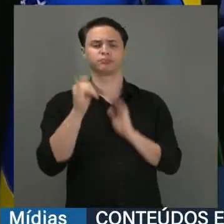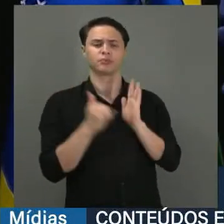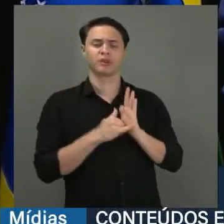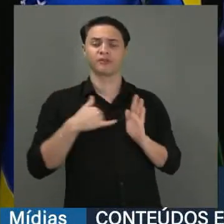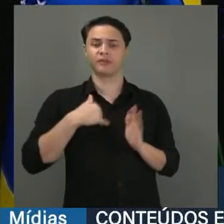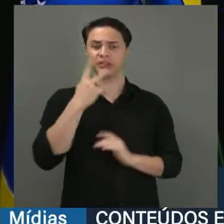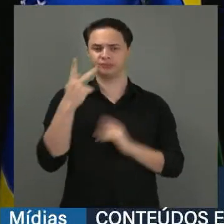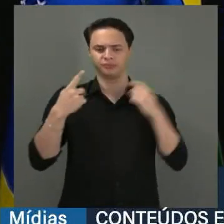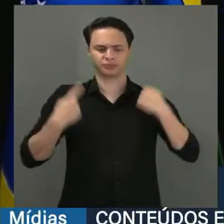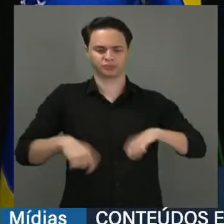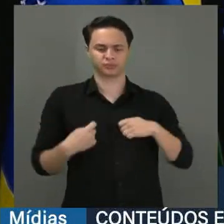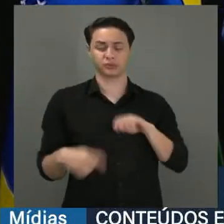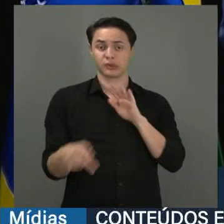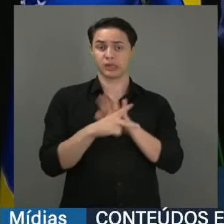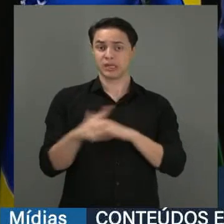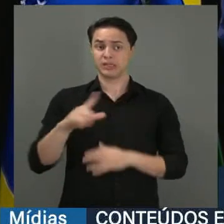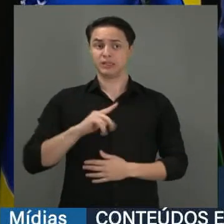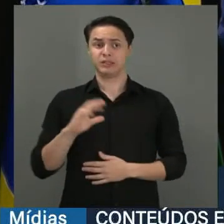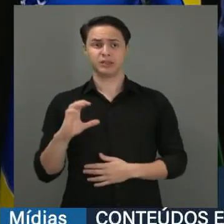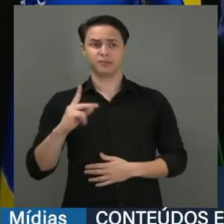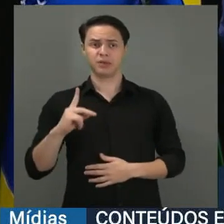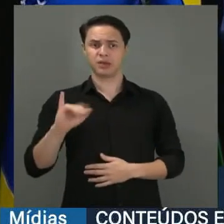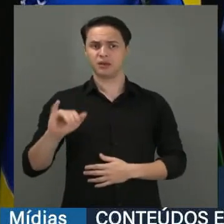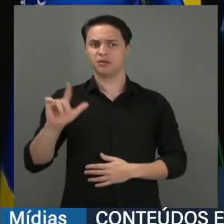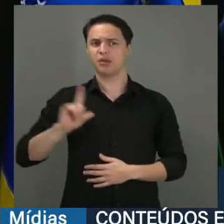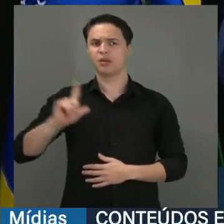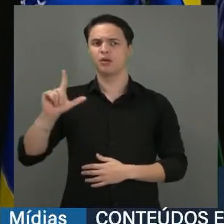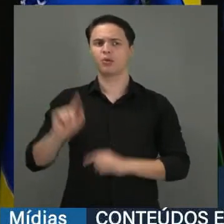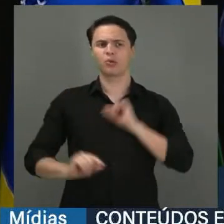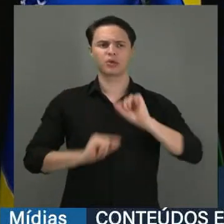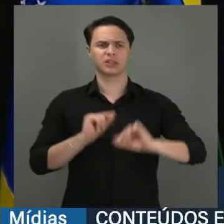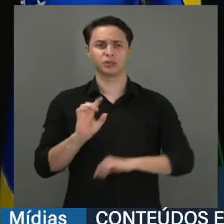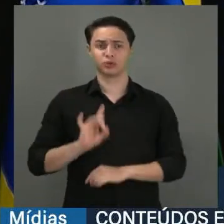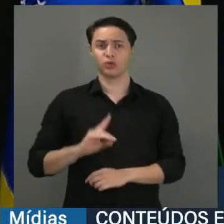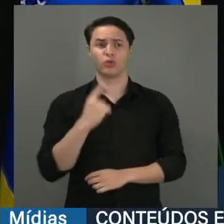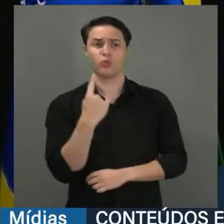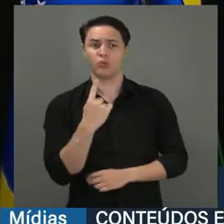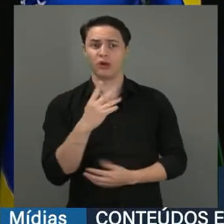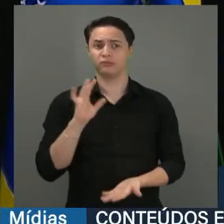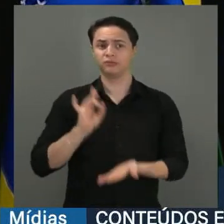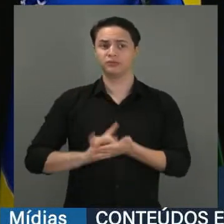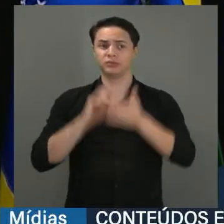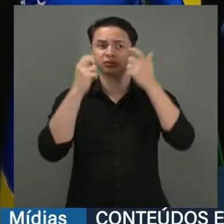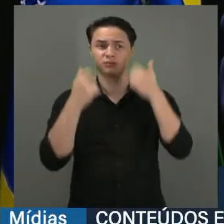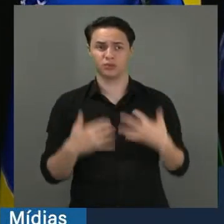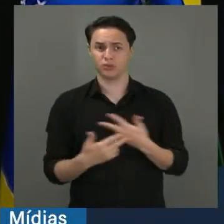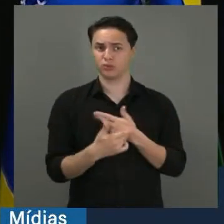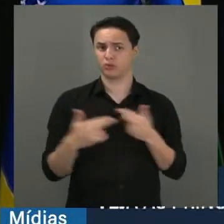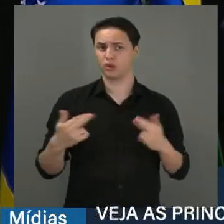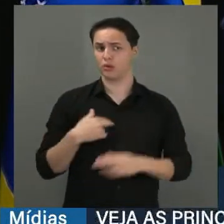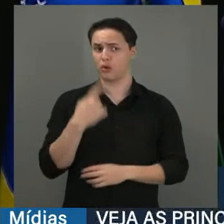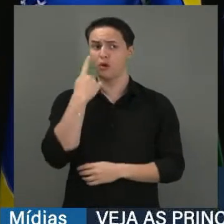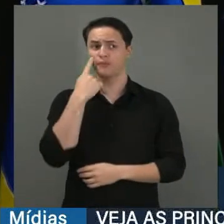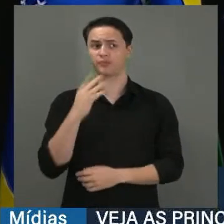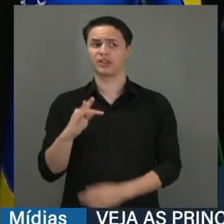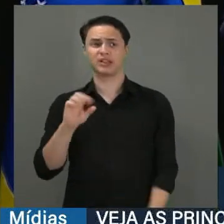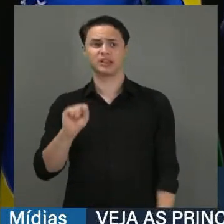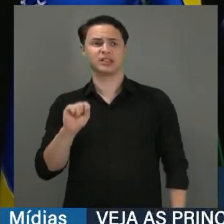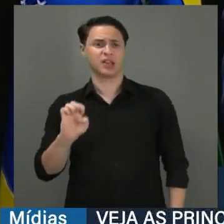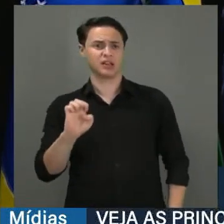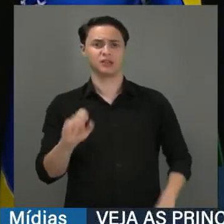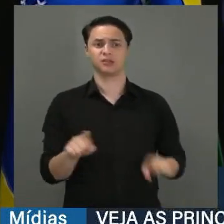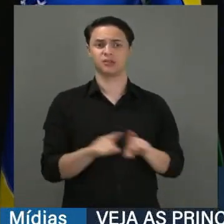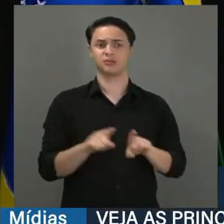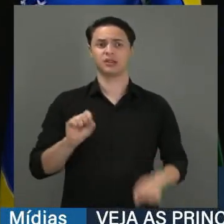necessidade de uma CPI é a existência de apenas um fato determinado. No caso do TSE e